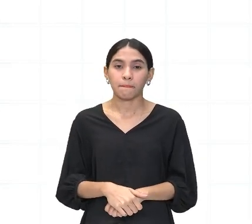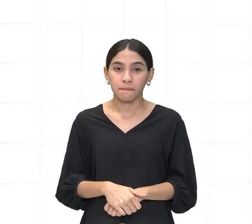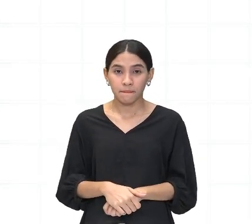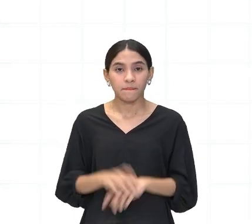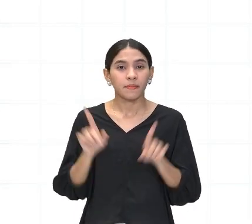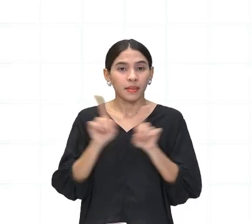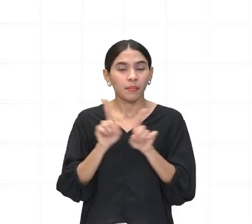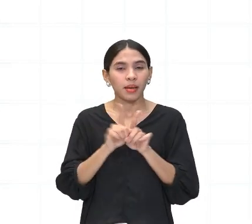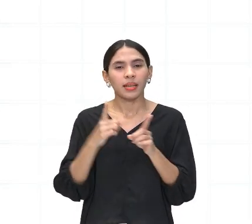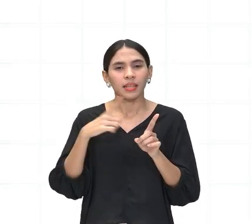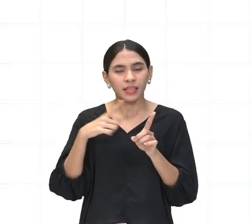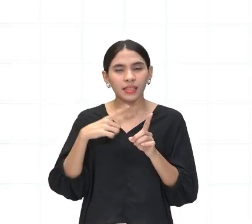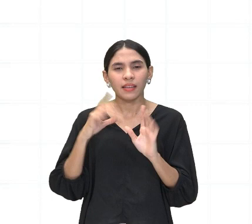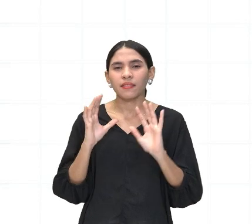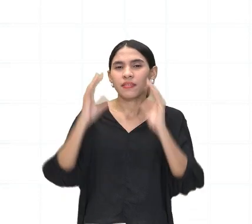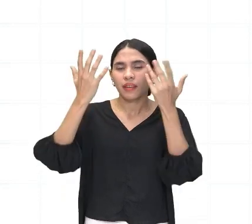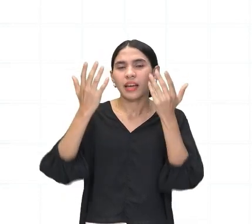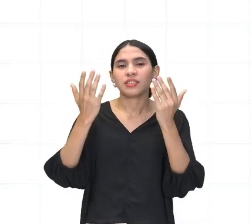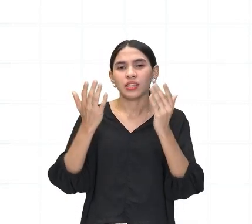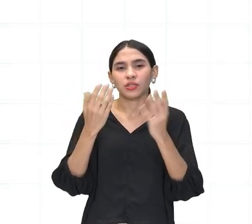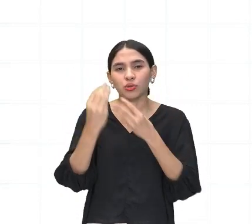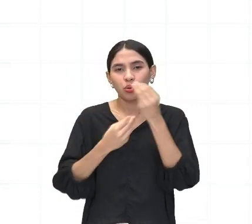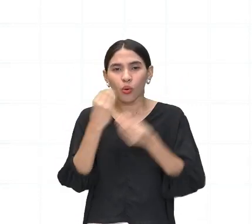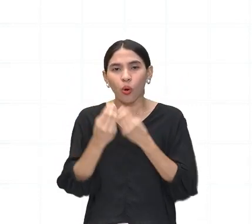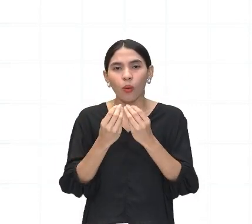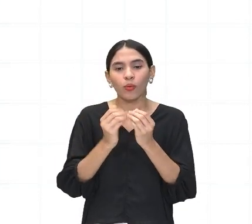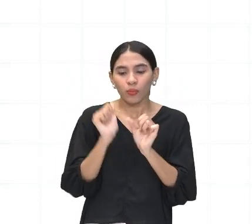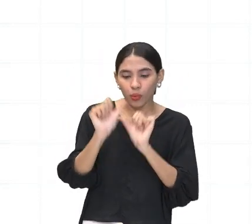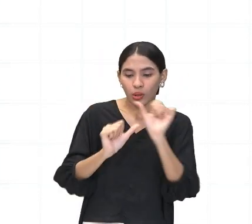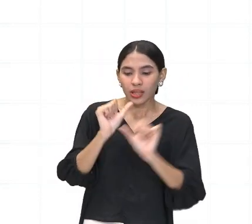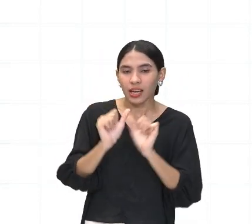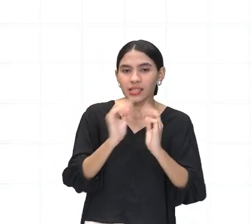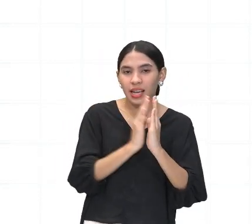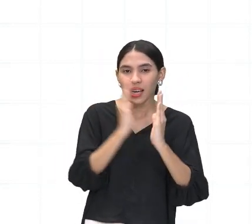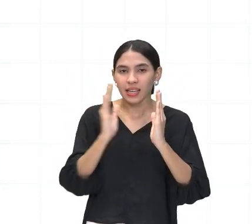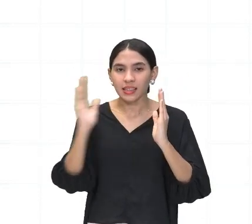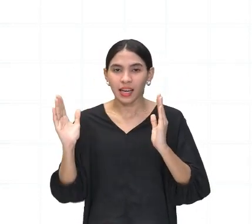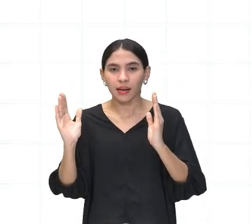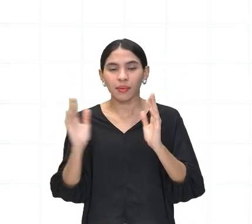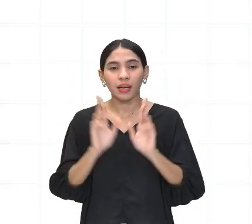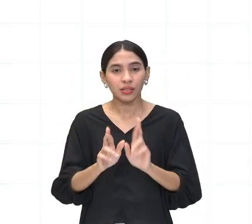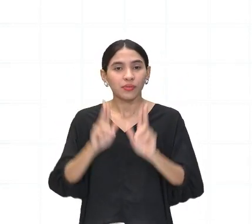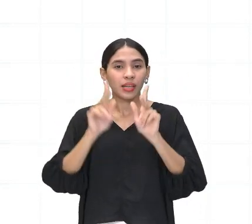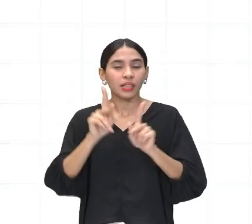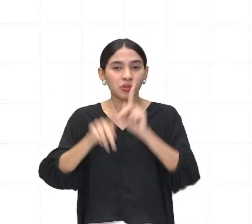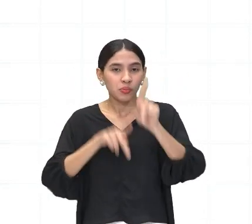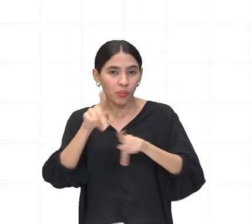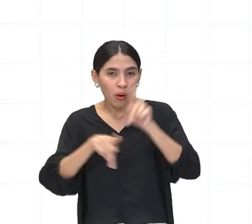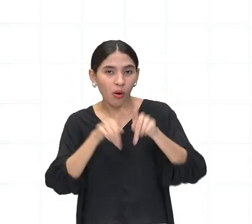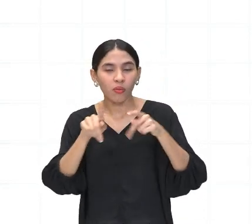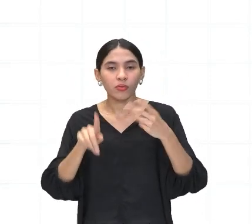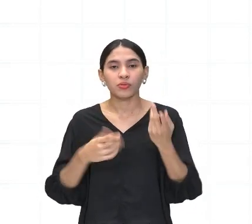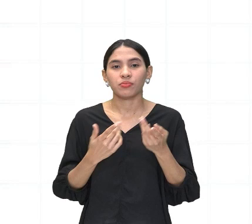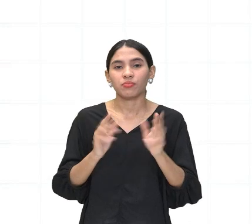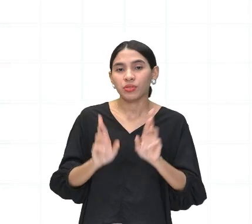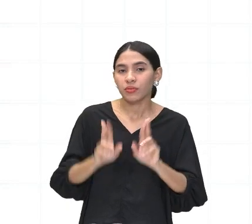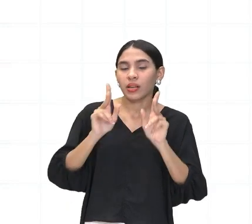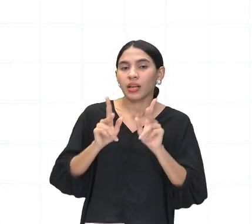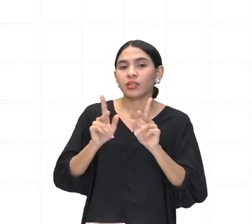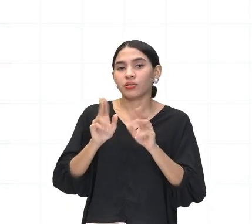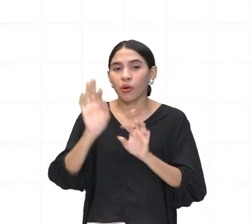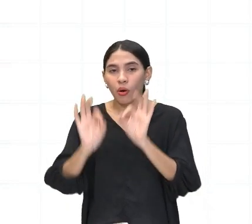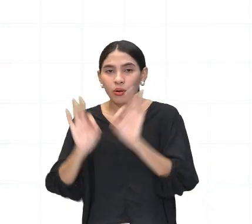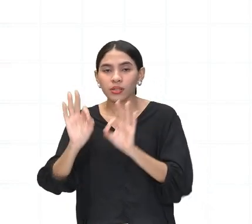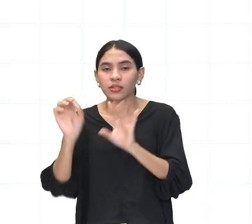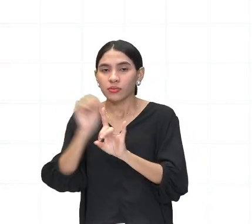fazem rituais de passagem, né? Diferentes civilizações, diferentes organizações sociais têm aí